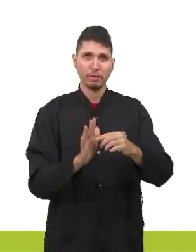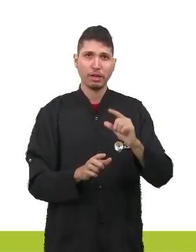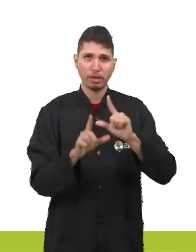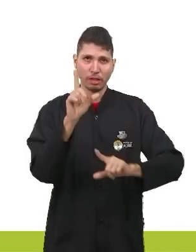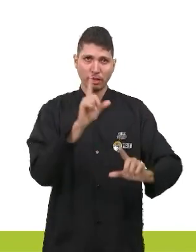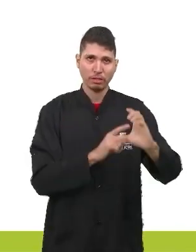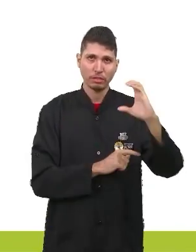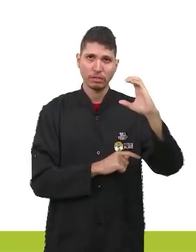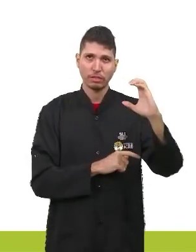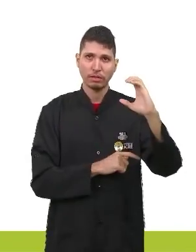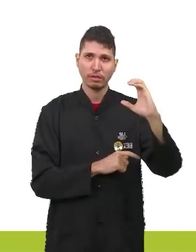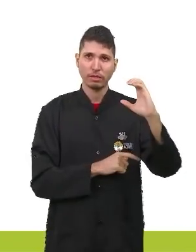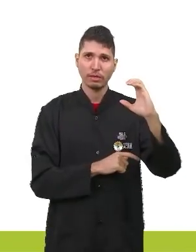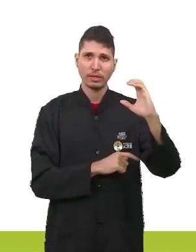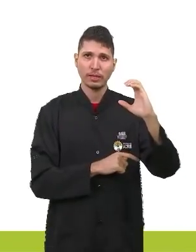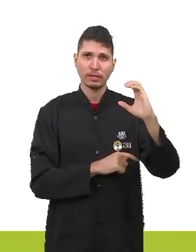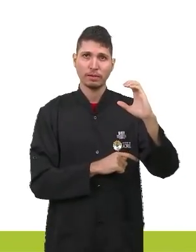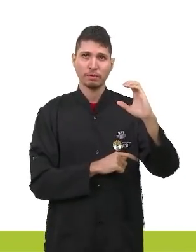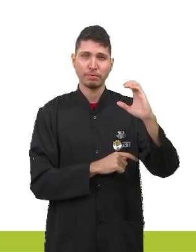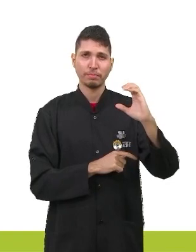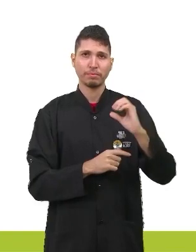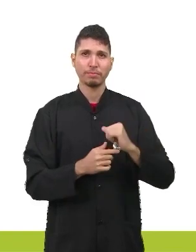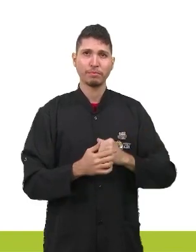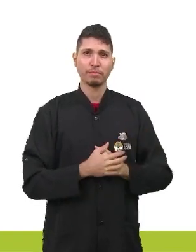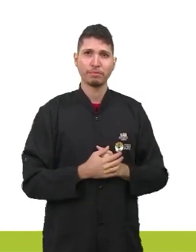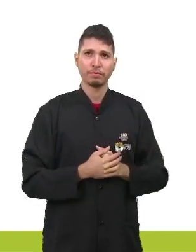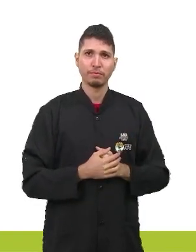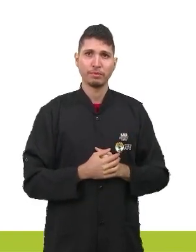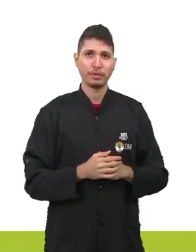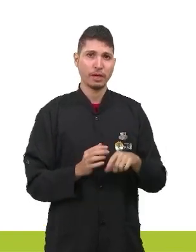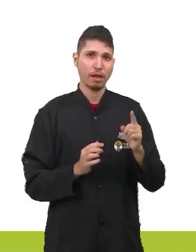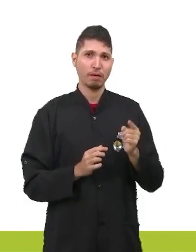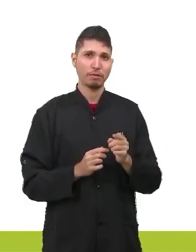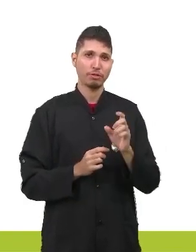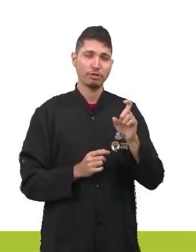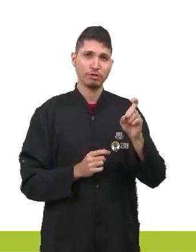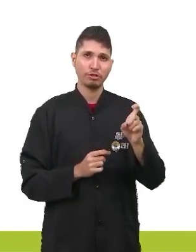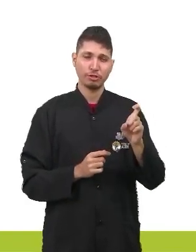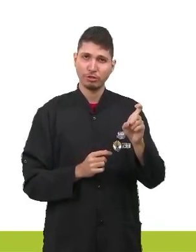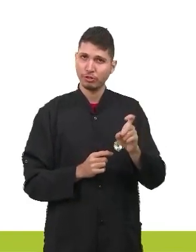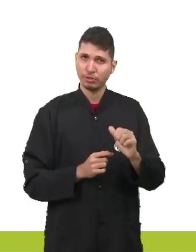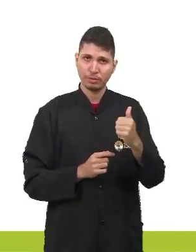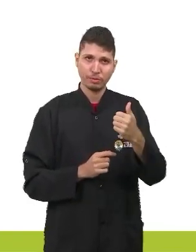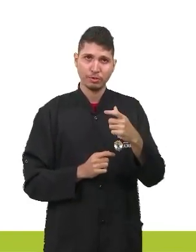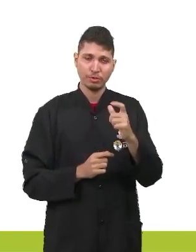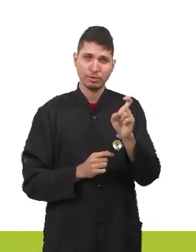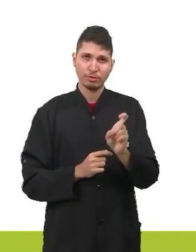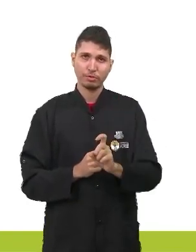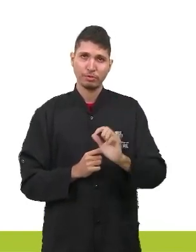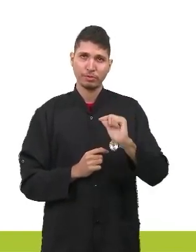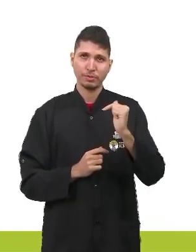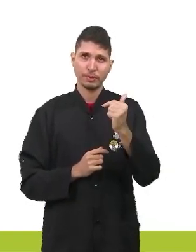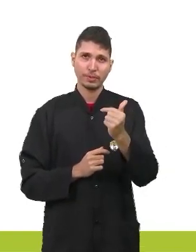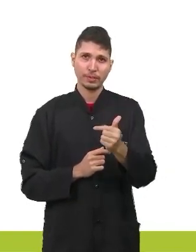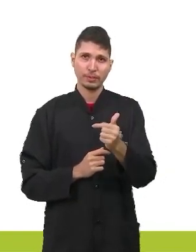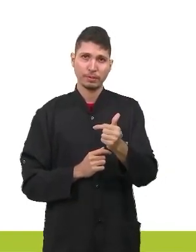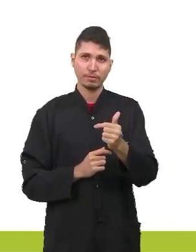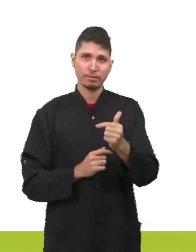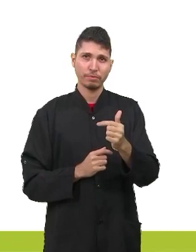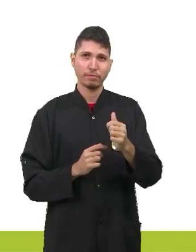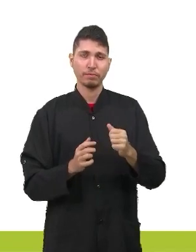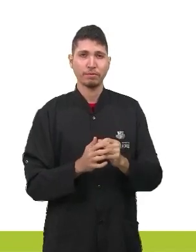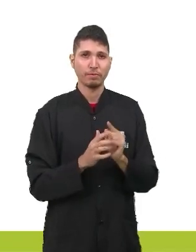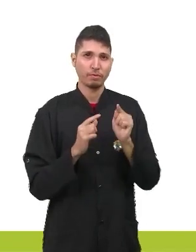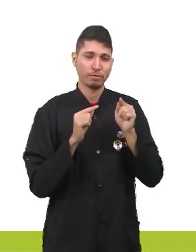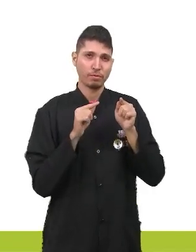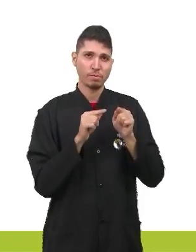Esses dois aqui embaixo, aqui, ó, que a gente não pode esquecer, é o nosso x' e x duas linhas, tá bom? Então você tem um ponto aí de vértice dele, tá bom? Esse é